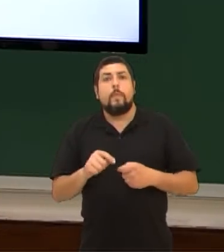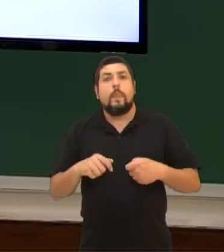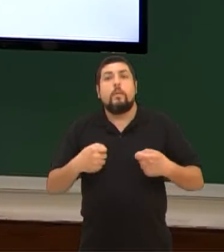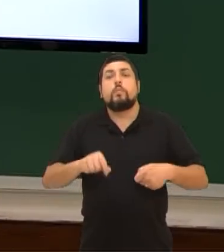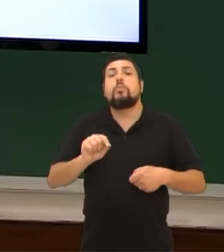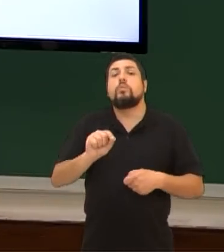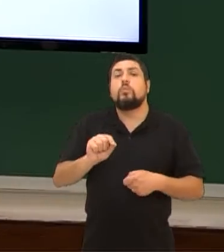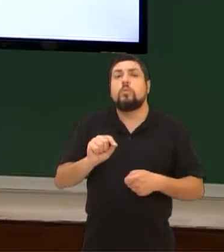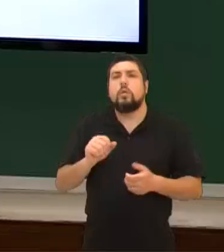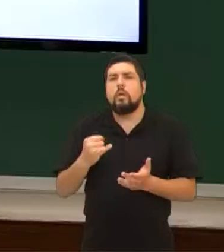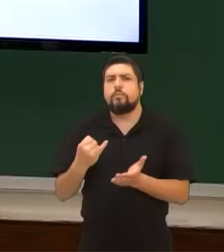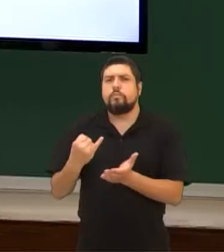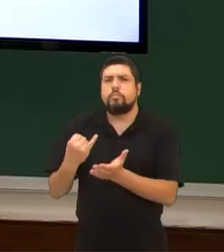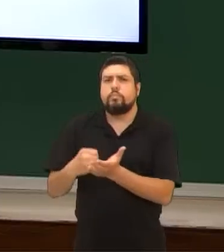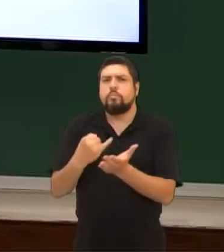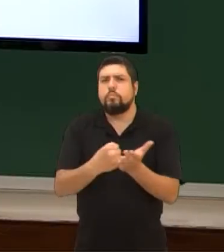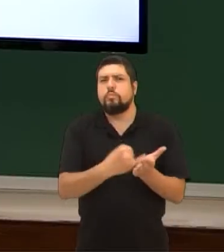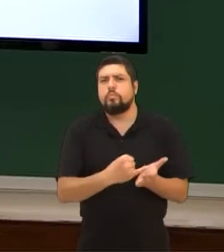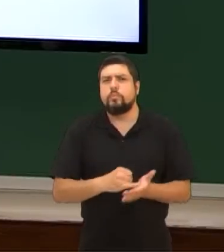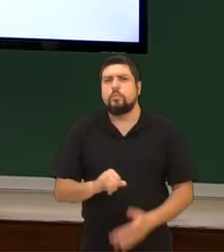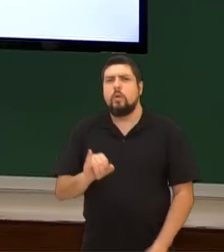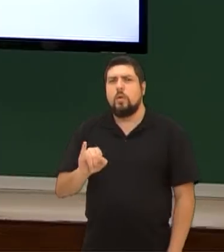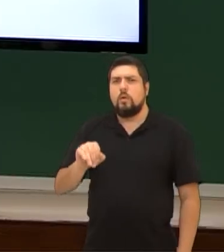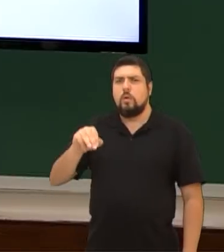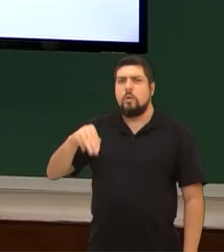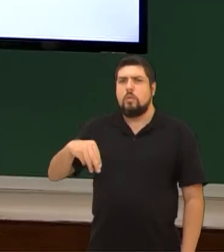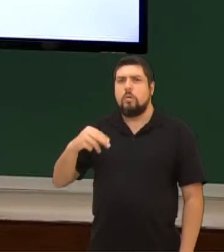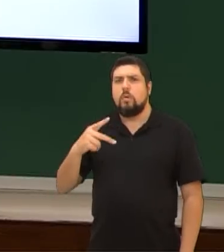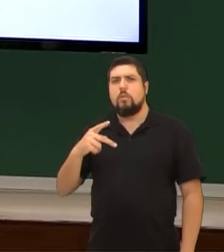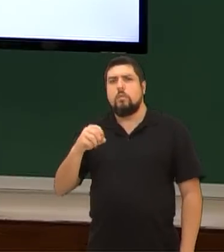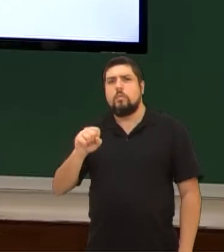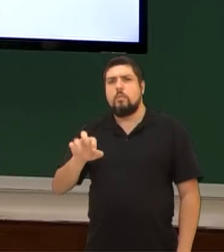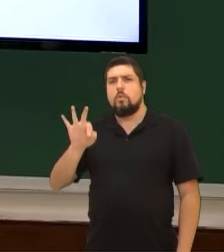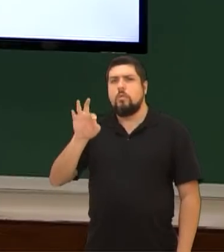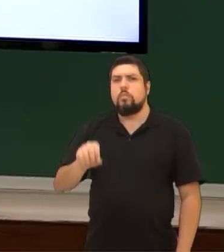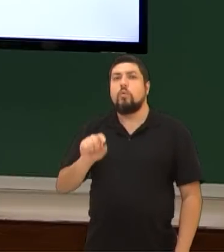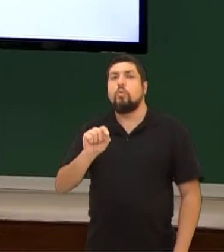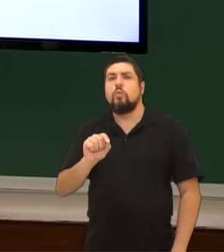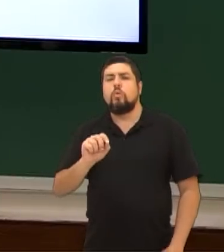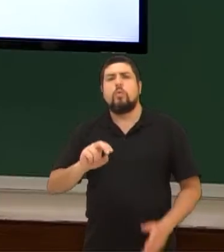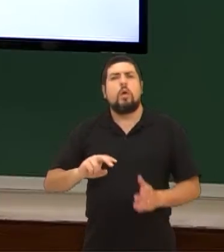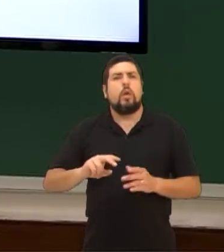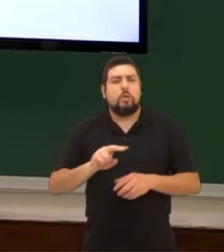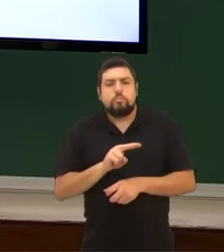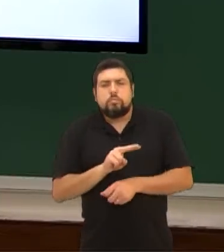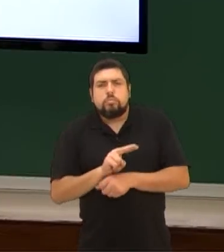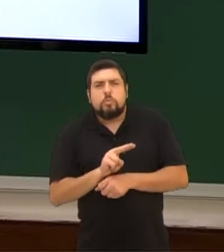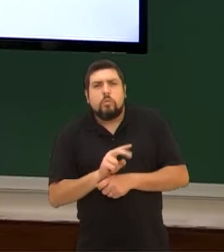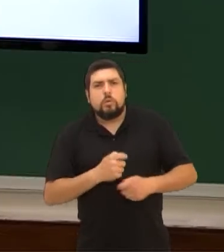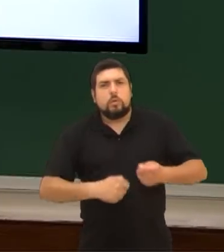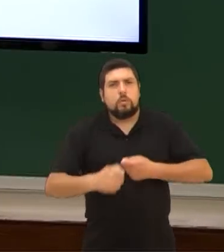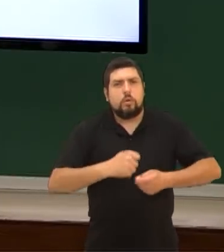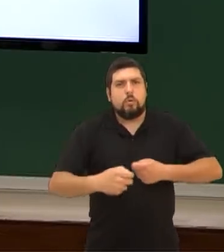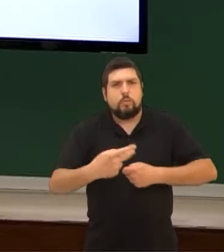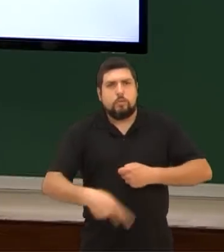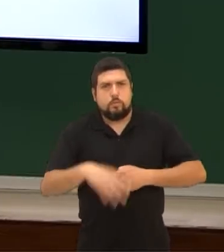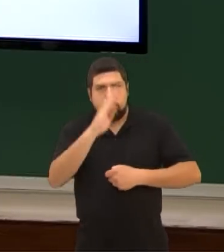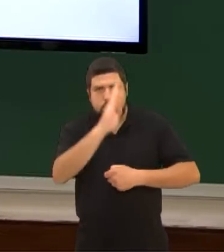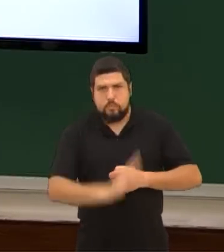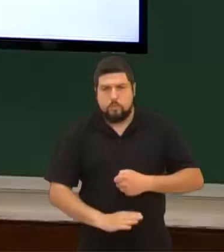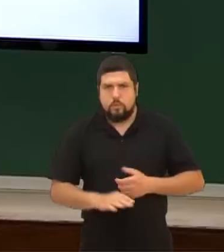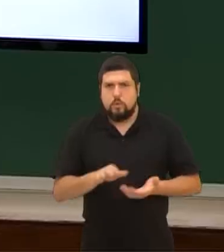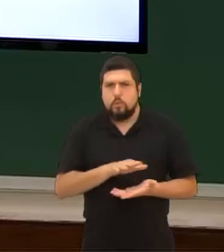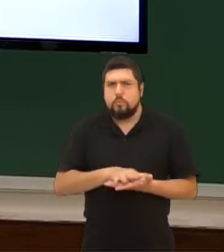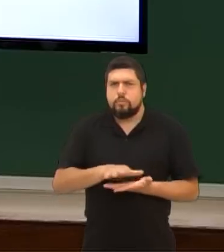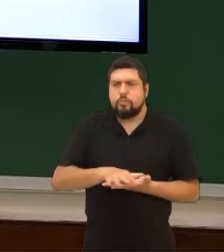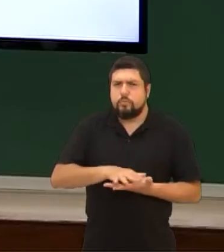tarifas e impostos com o objetivo de proteger o mercado nacional, de proteger o nosso comércio, né, o nosso mercado consumidor